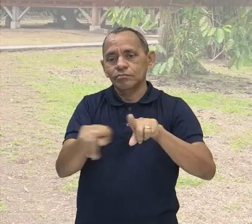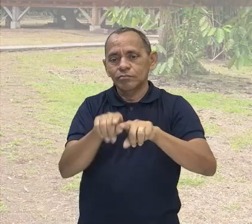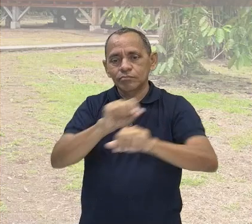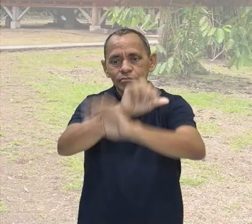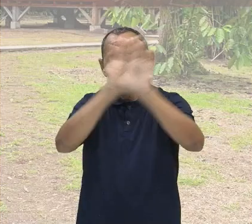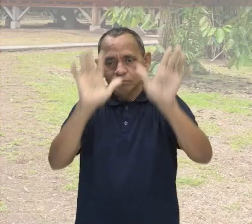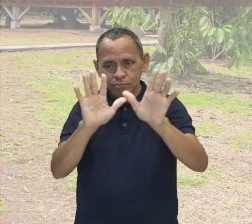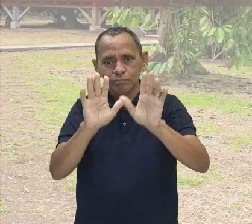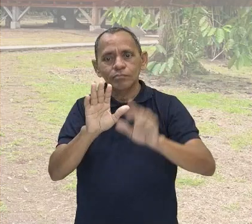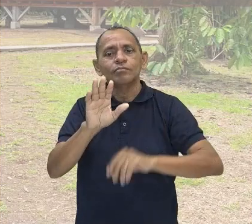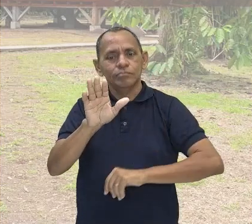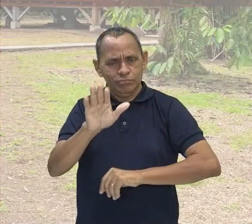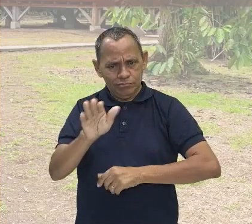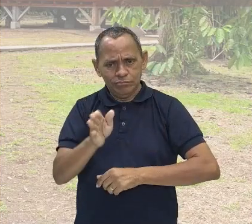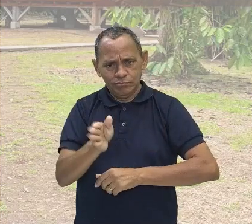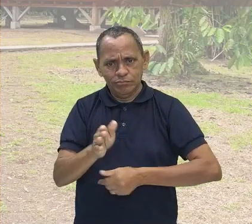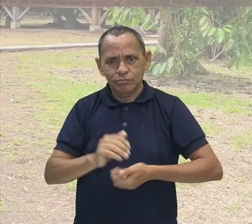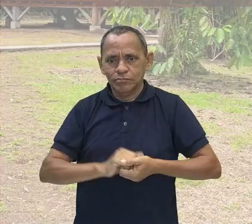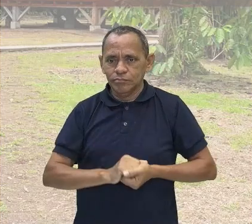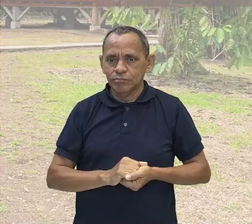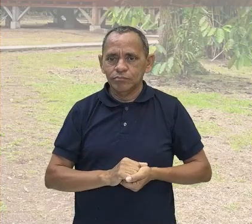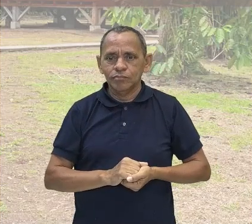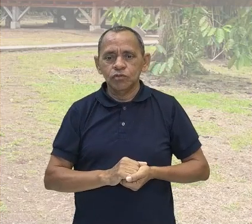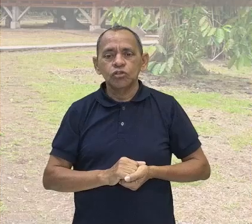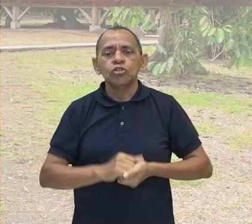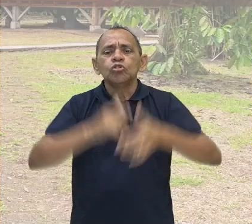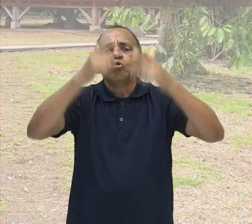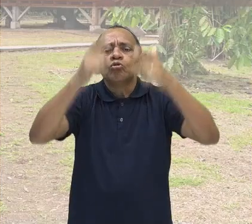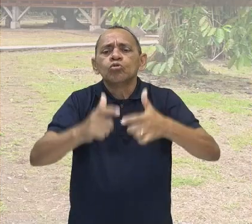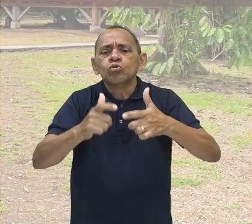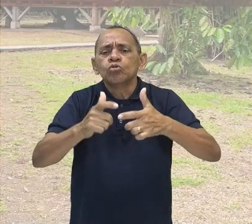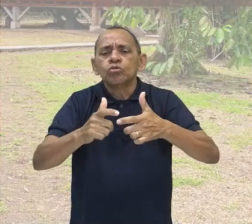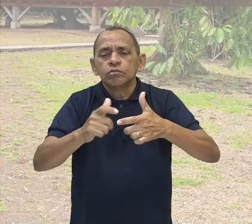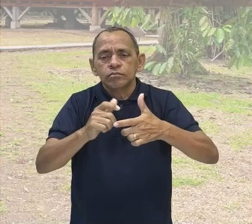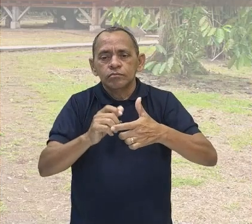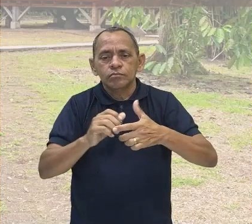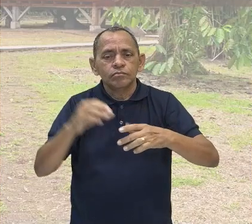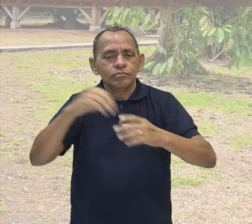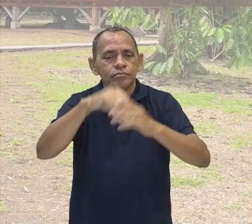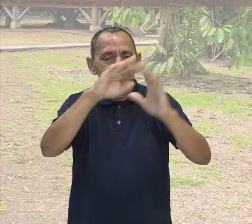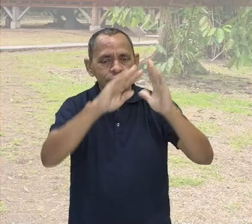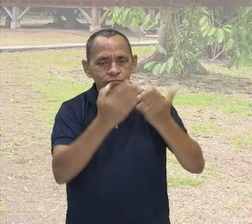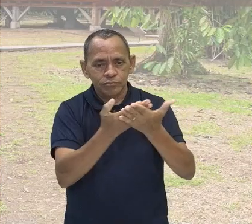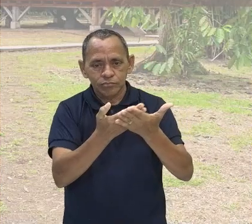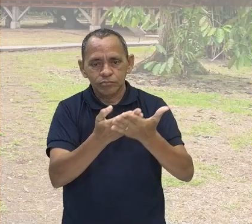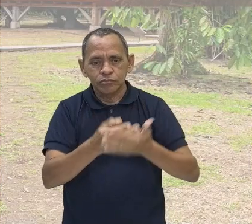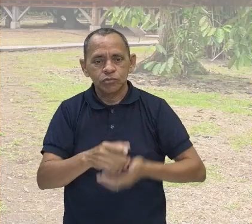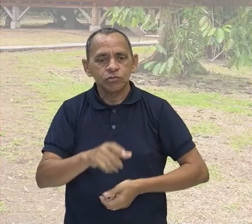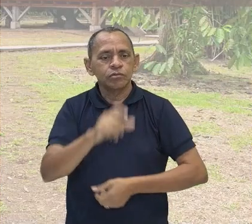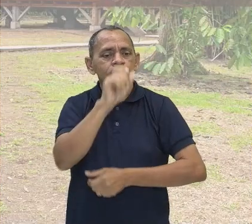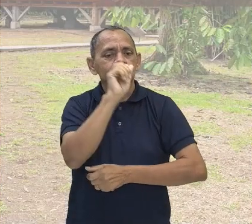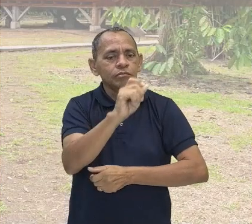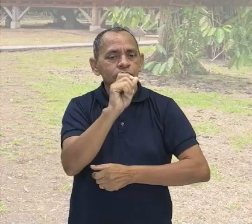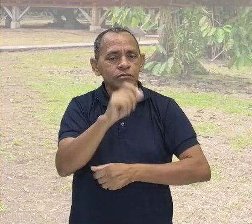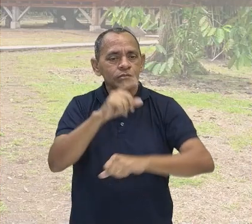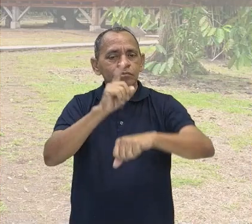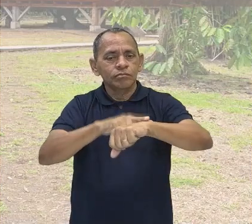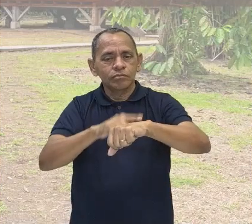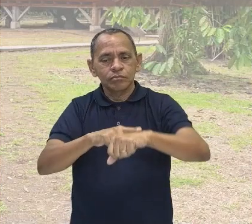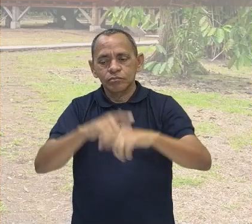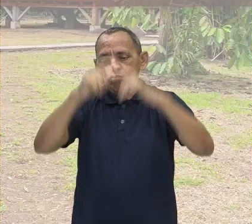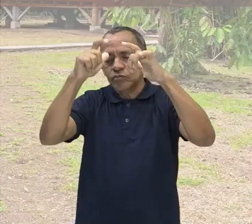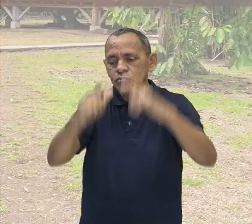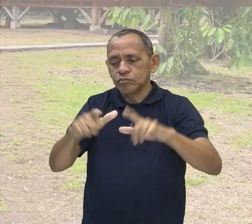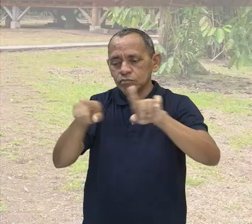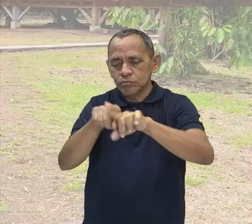expresso textualmente. Onde é que vai ser? Na escola. Então, tem o que horas e onde. Tudo isso de forma clara, tudo isso de